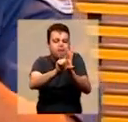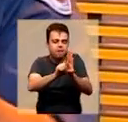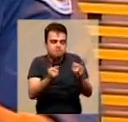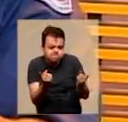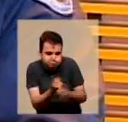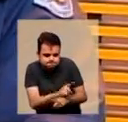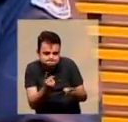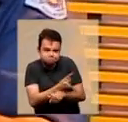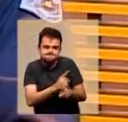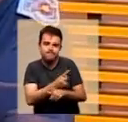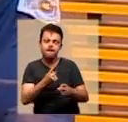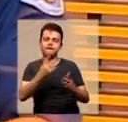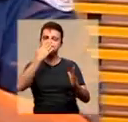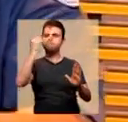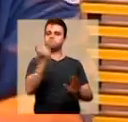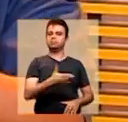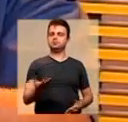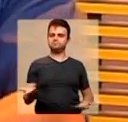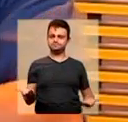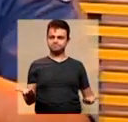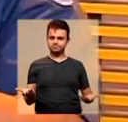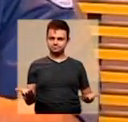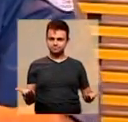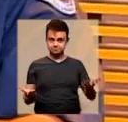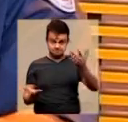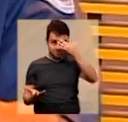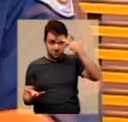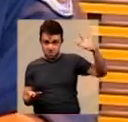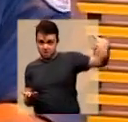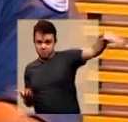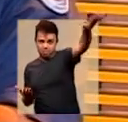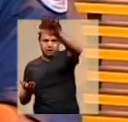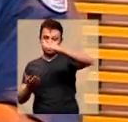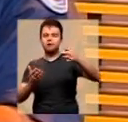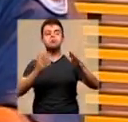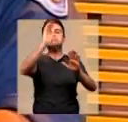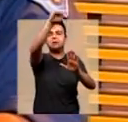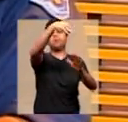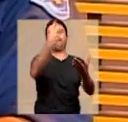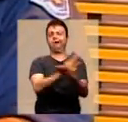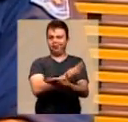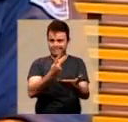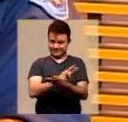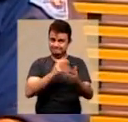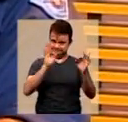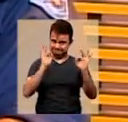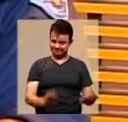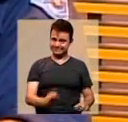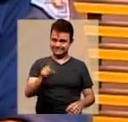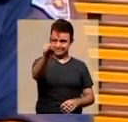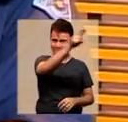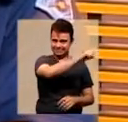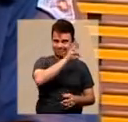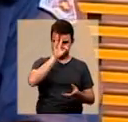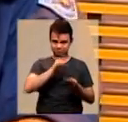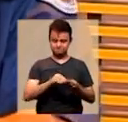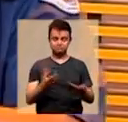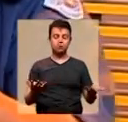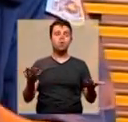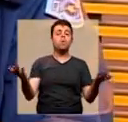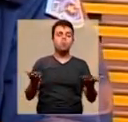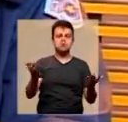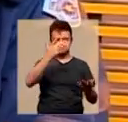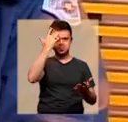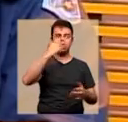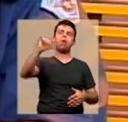mentalidade. Então, automaticamente, já pressupõe que por trás dessa recusa existe algo de errado, né? Então, eu vejo que a embriaguez